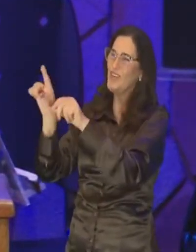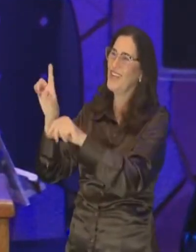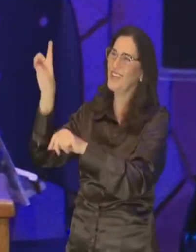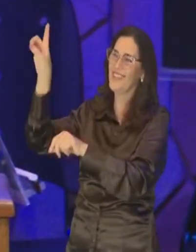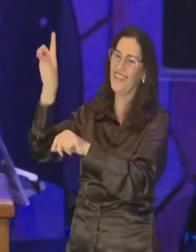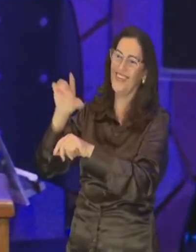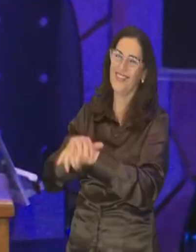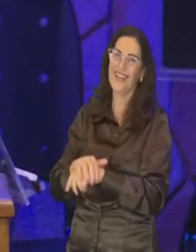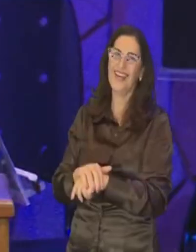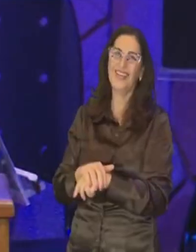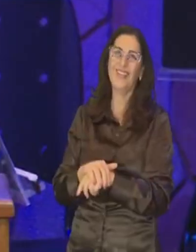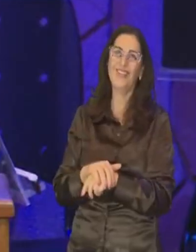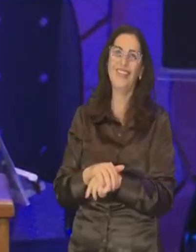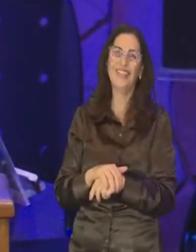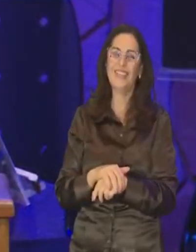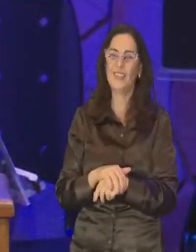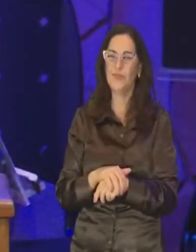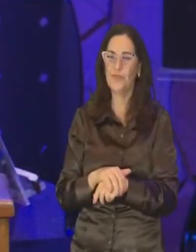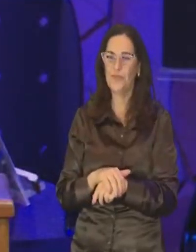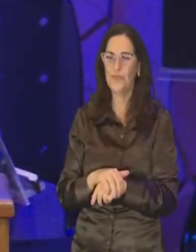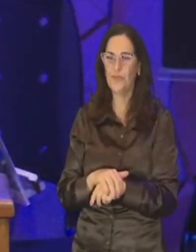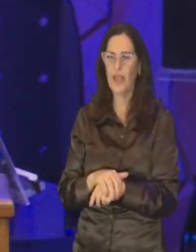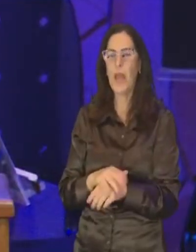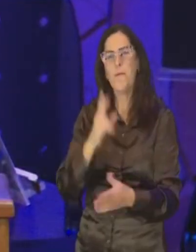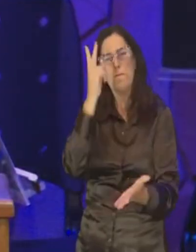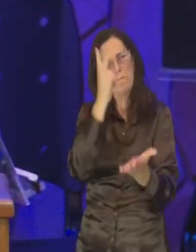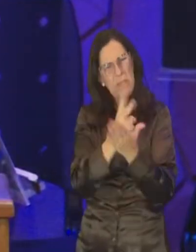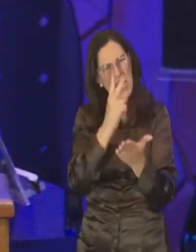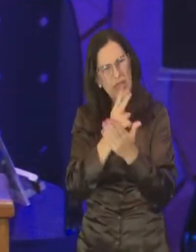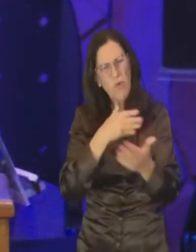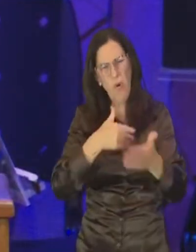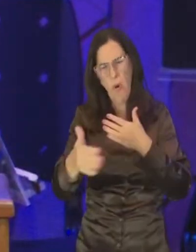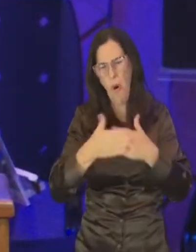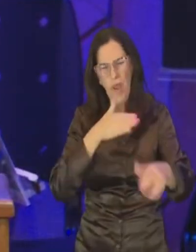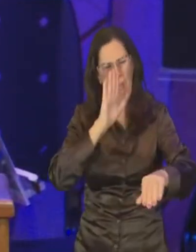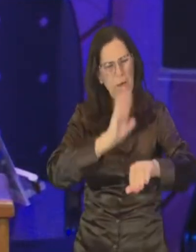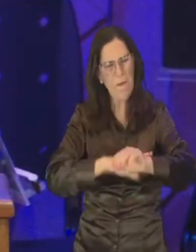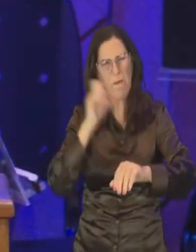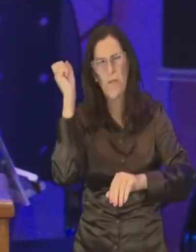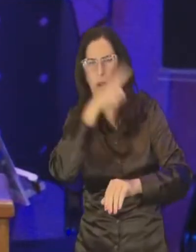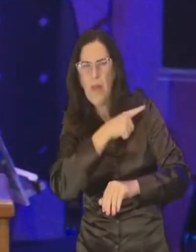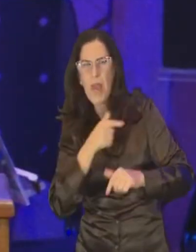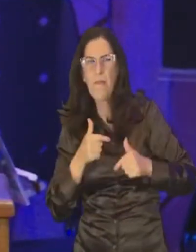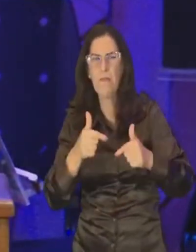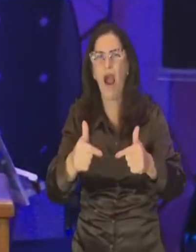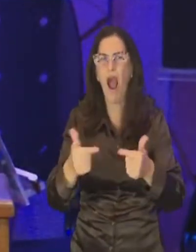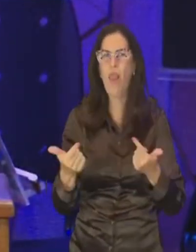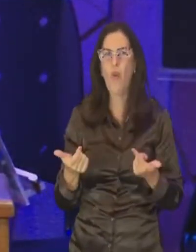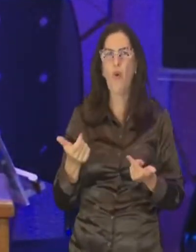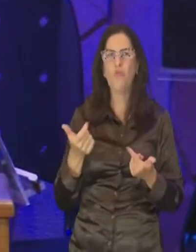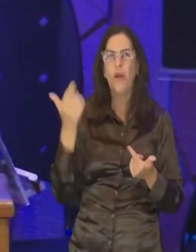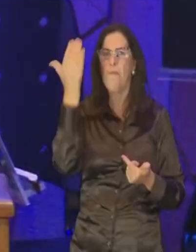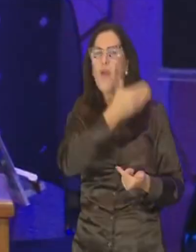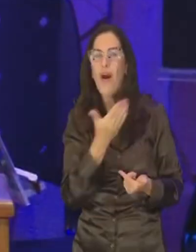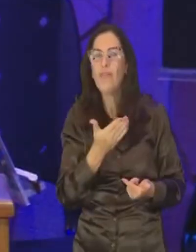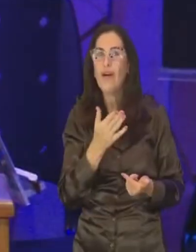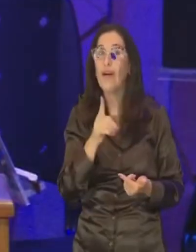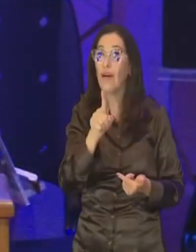Deus. Em meio a qualquer prova que você esteja enfrentando,